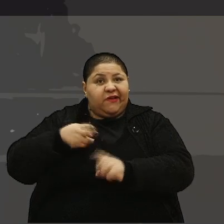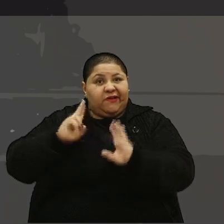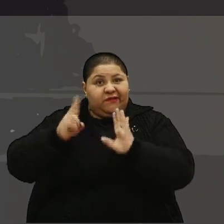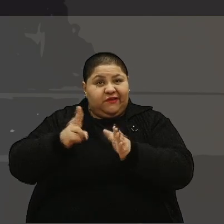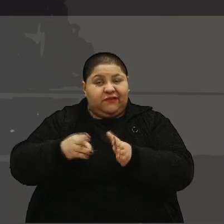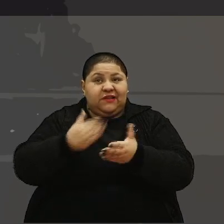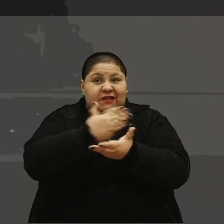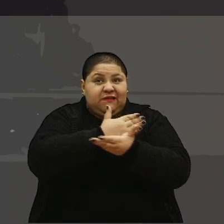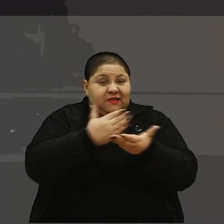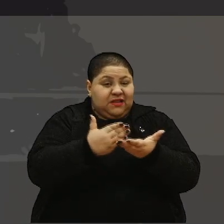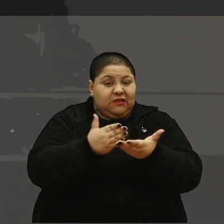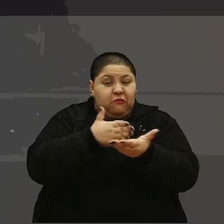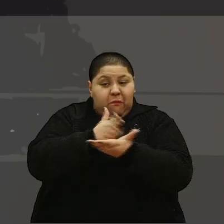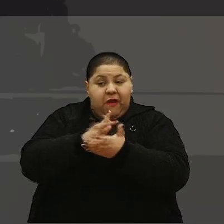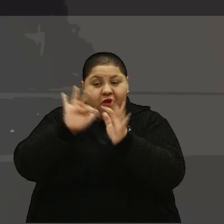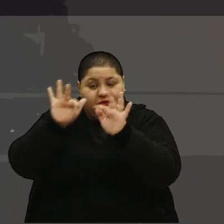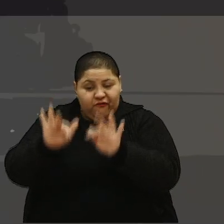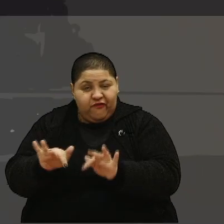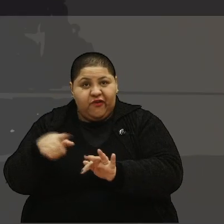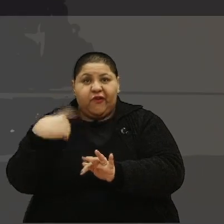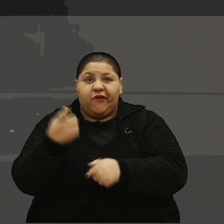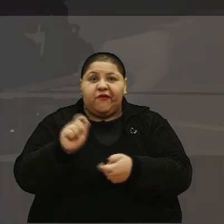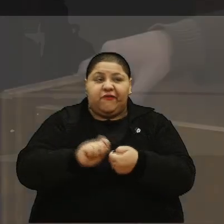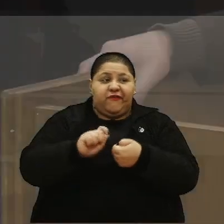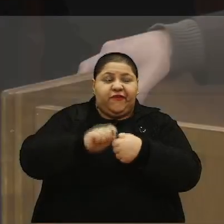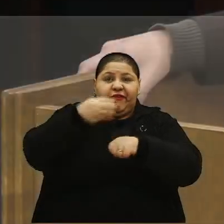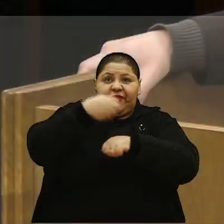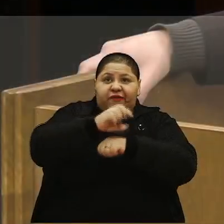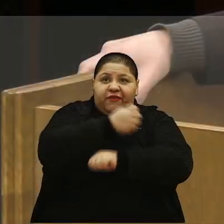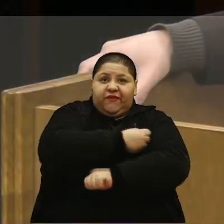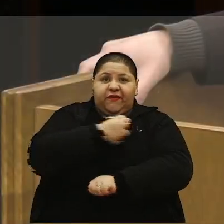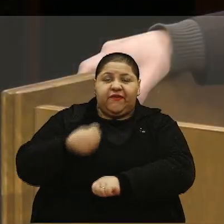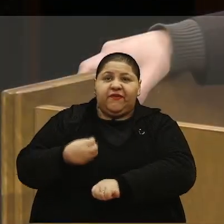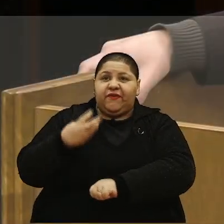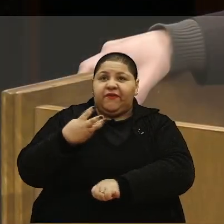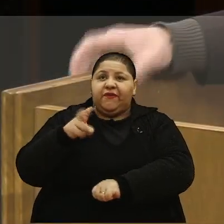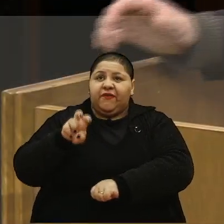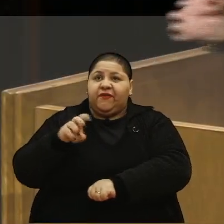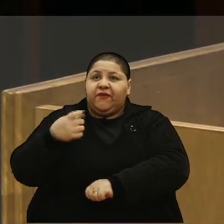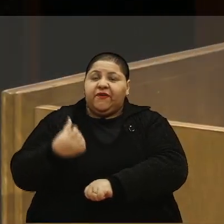tem início, meio e fim. A gente fez a indicação número